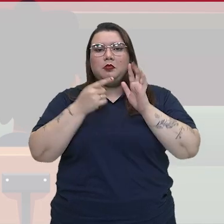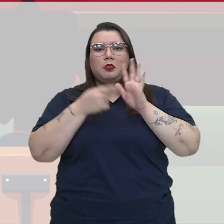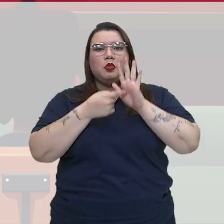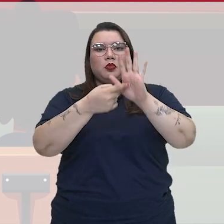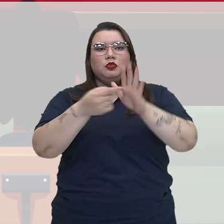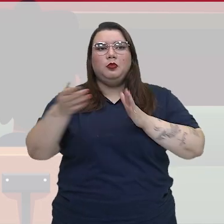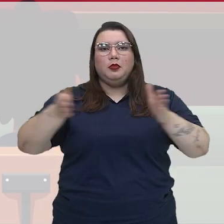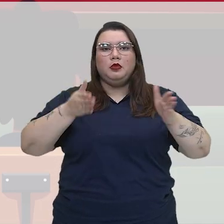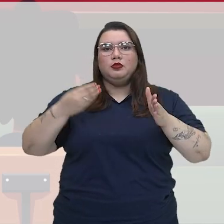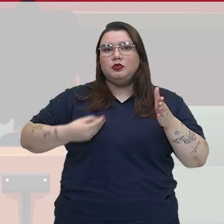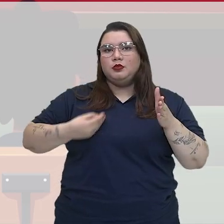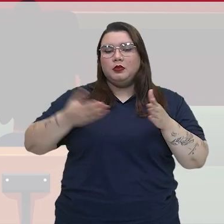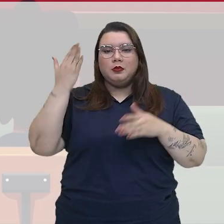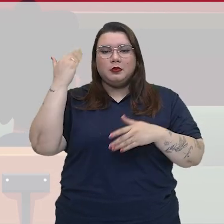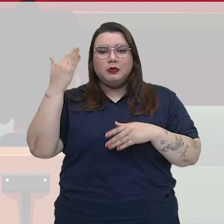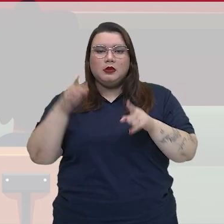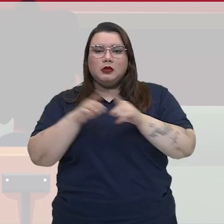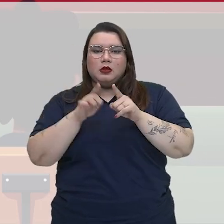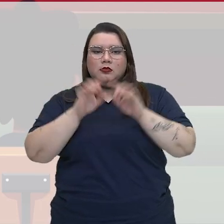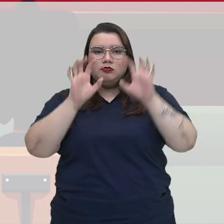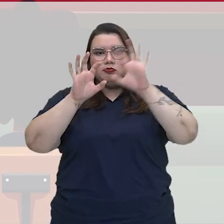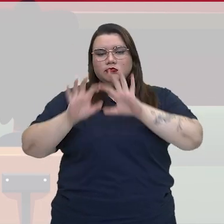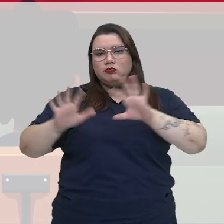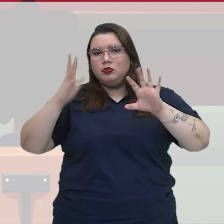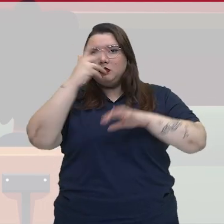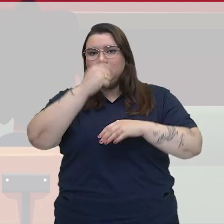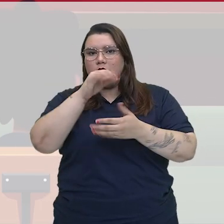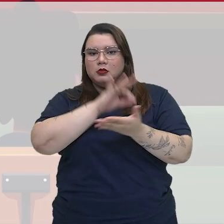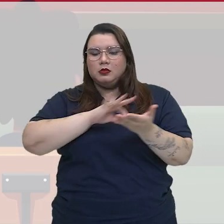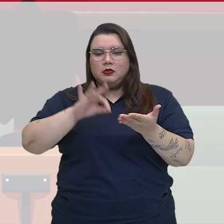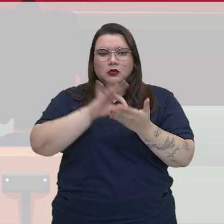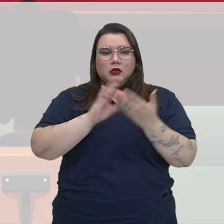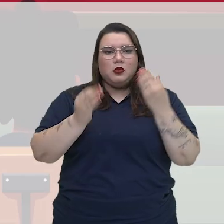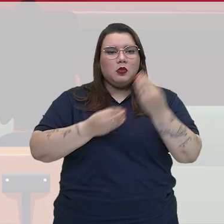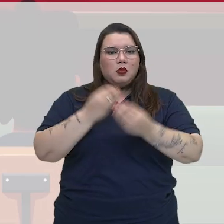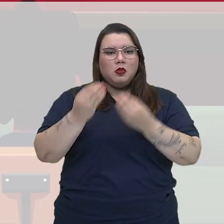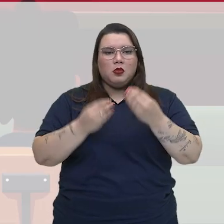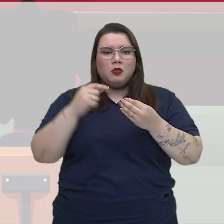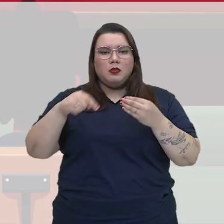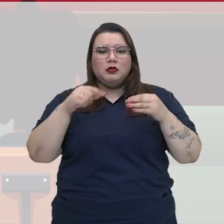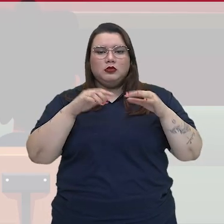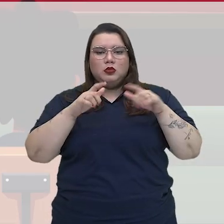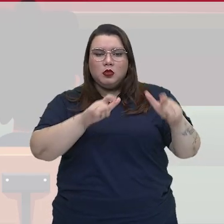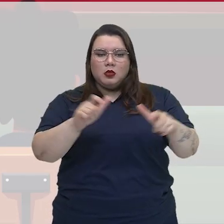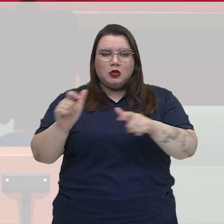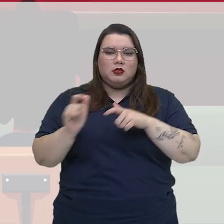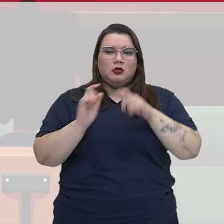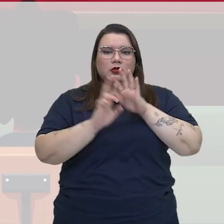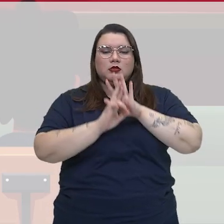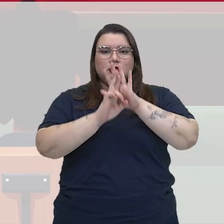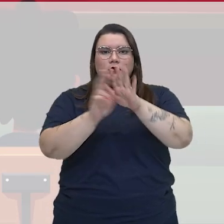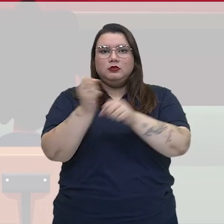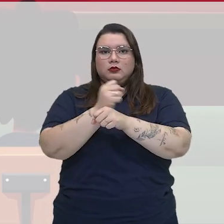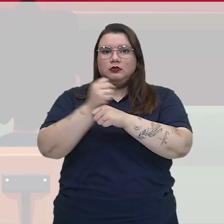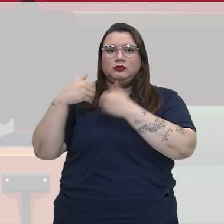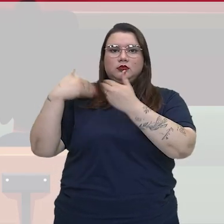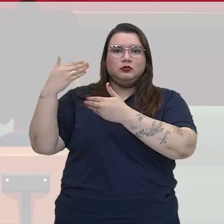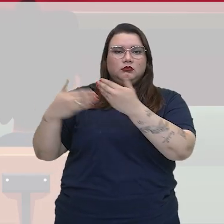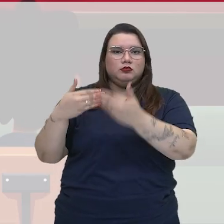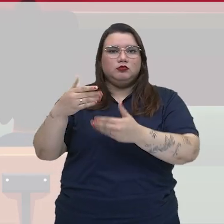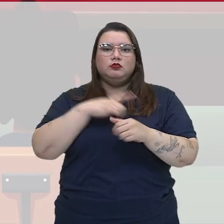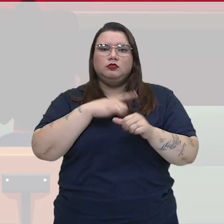de servir para enfeitar o mapa. O modo como as terras foram sendo representadas ao longo do tempo foram